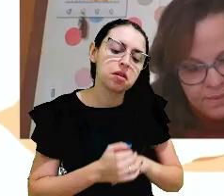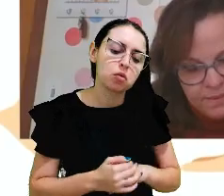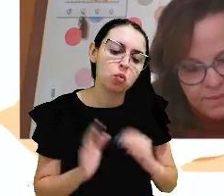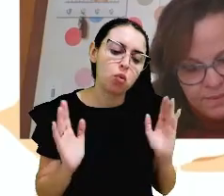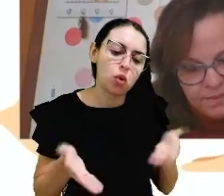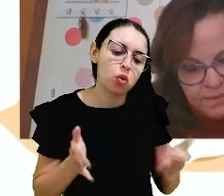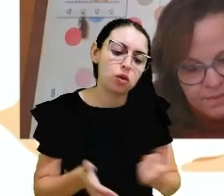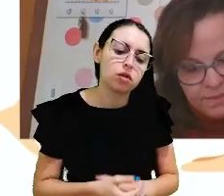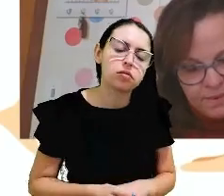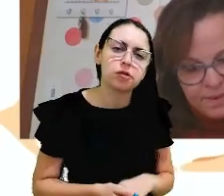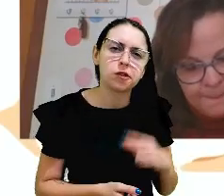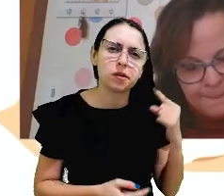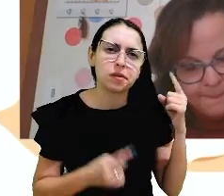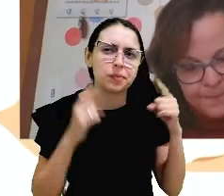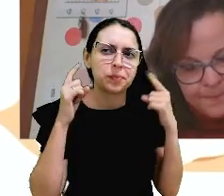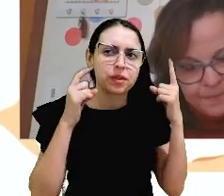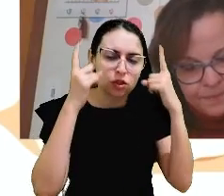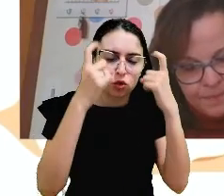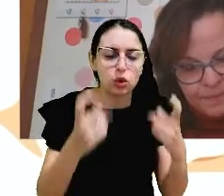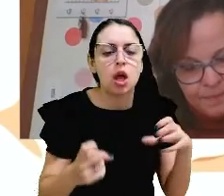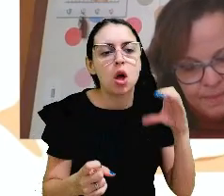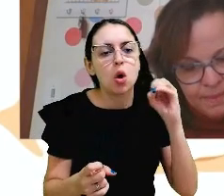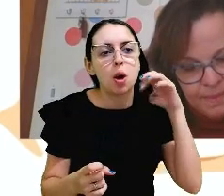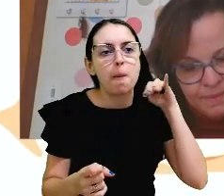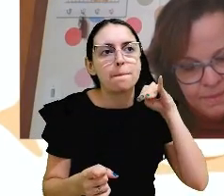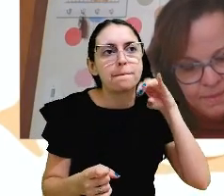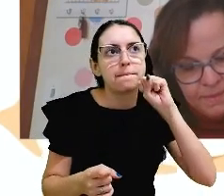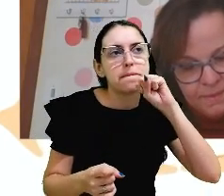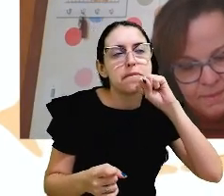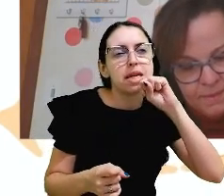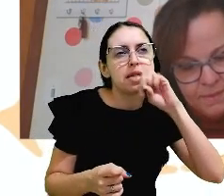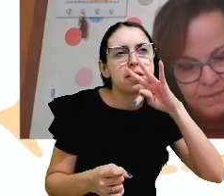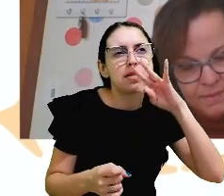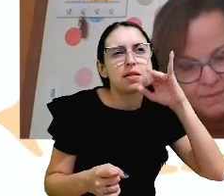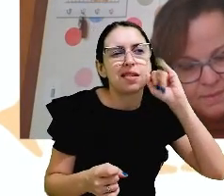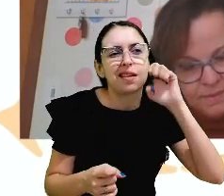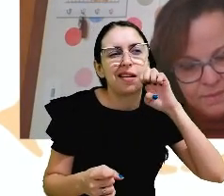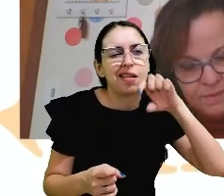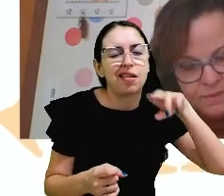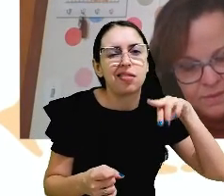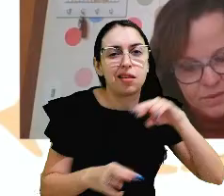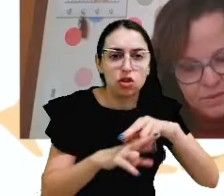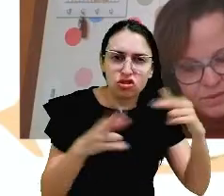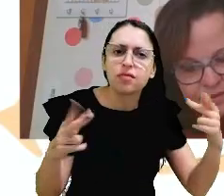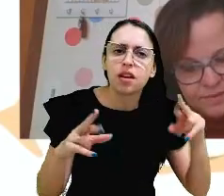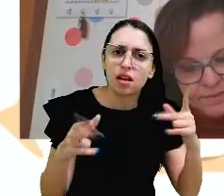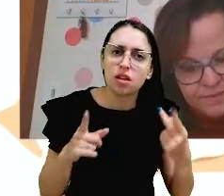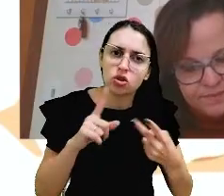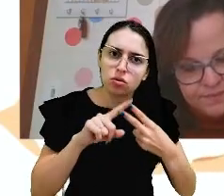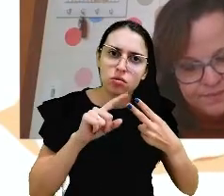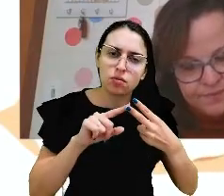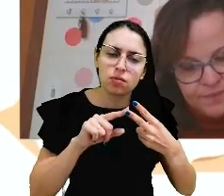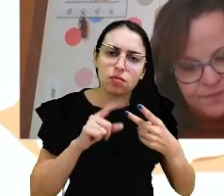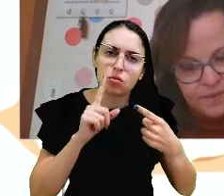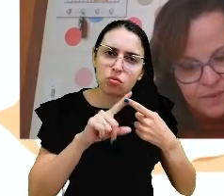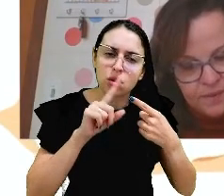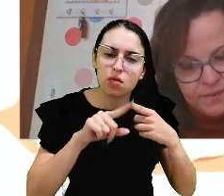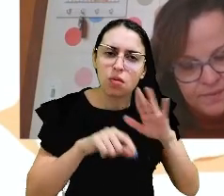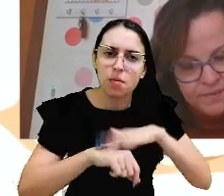gente analisar a violência obstétrica sob 2 perspectivas muito distintas, uma mais